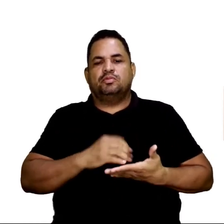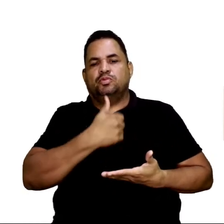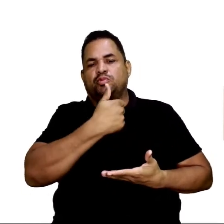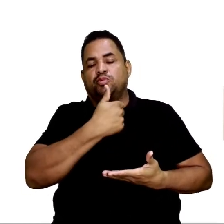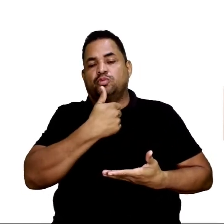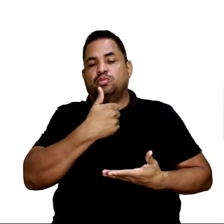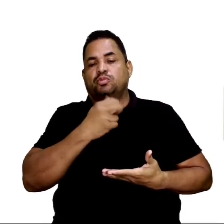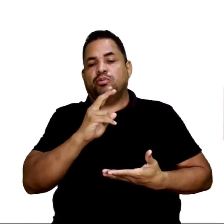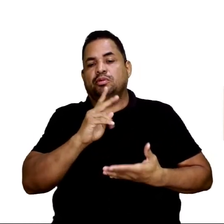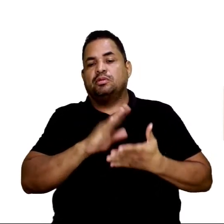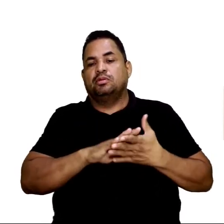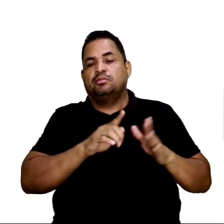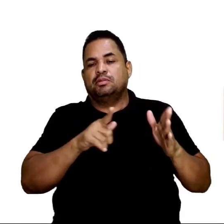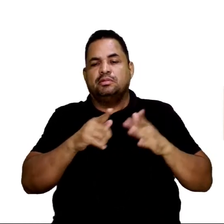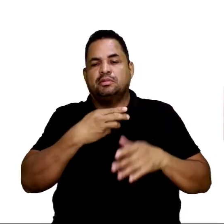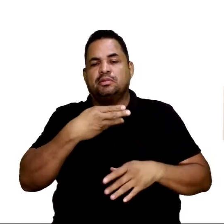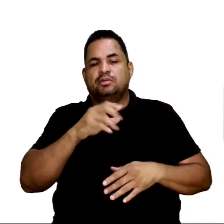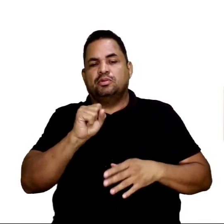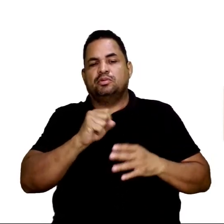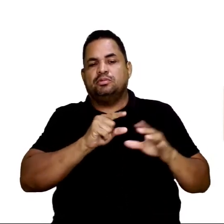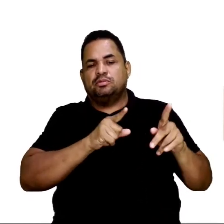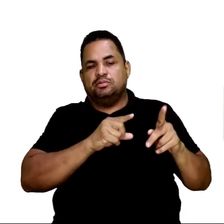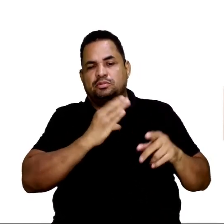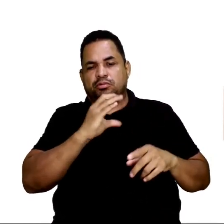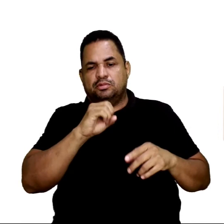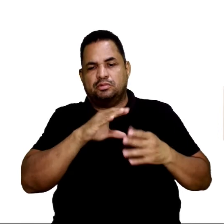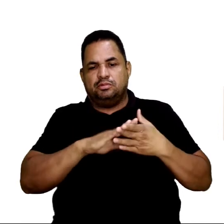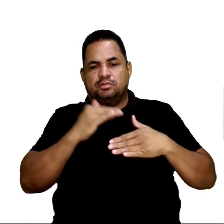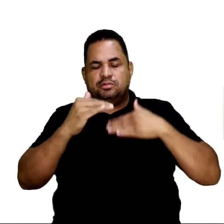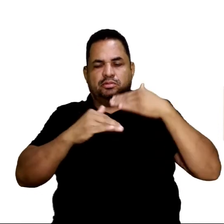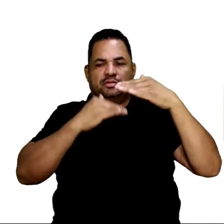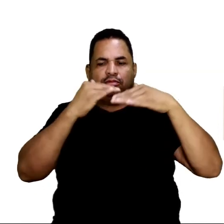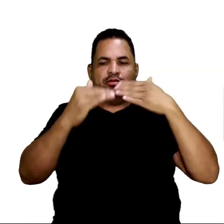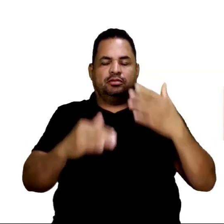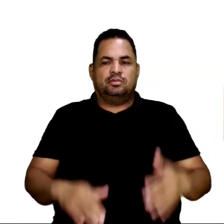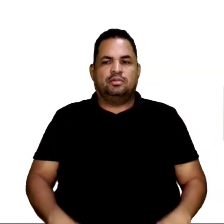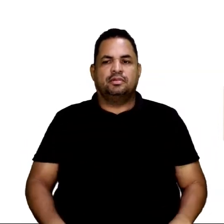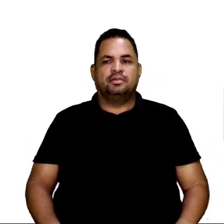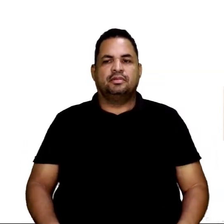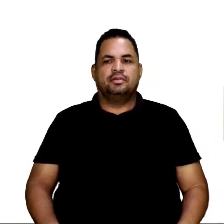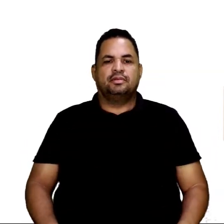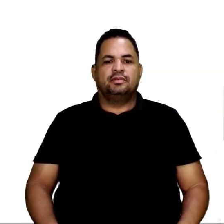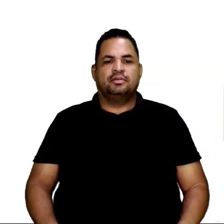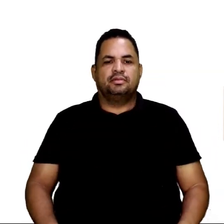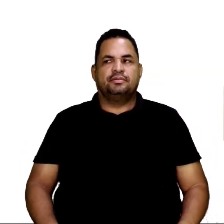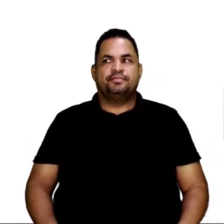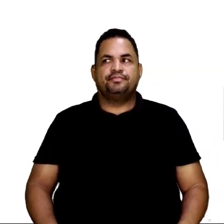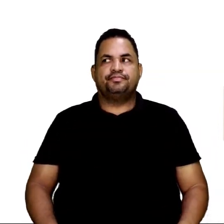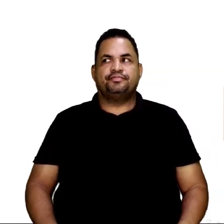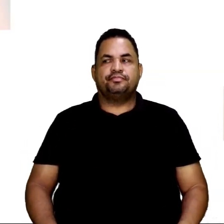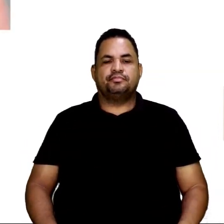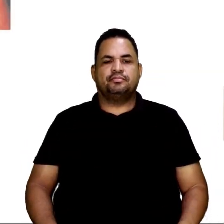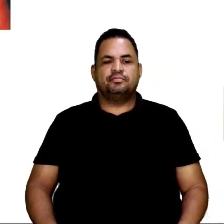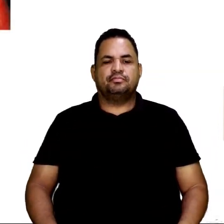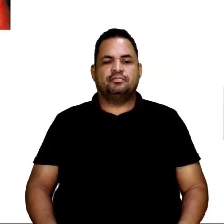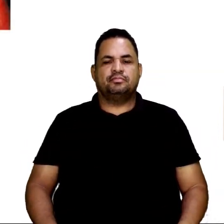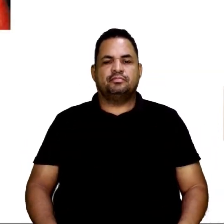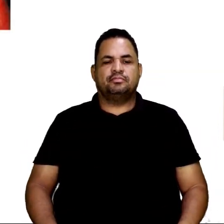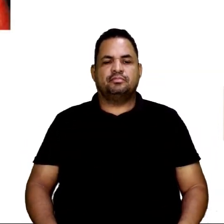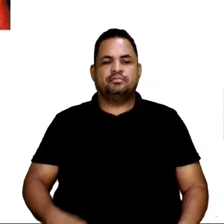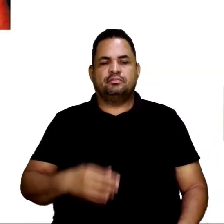mede 38 centímetros ao decorrer do desenvolvimento, tá? Vamos lá.